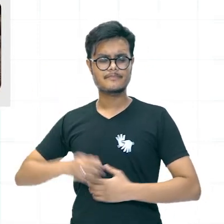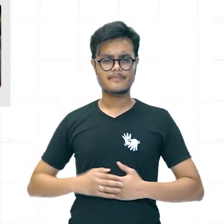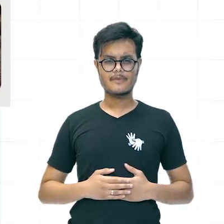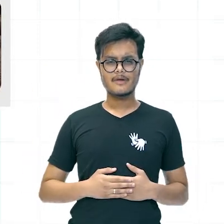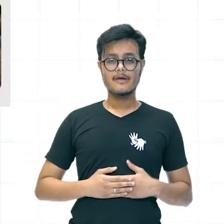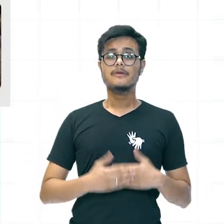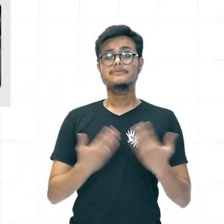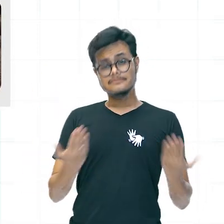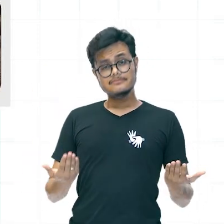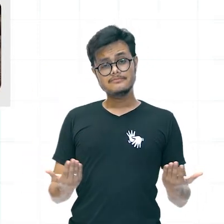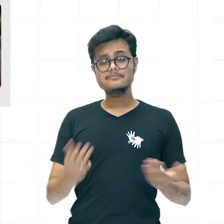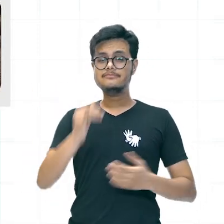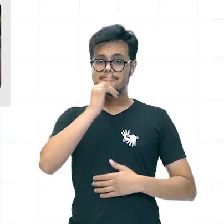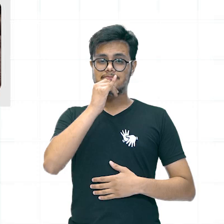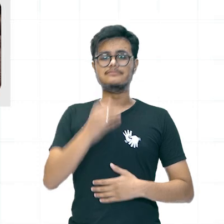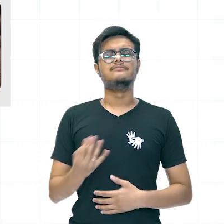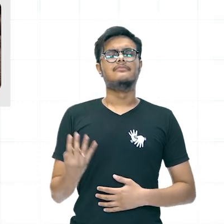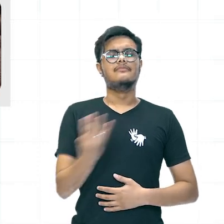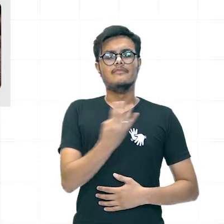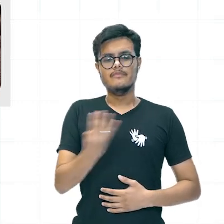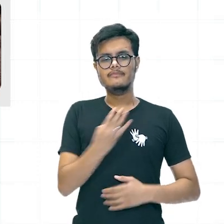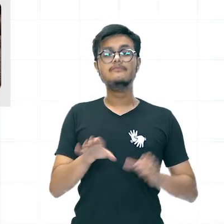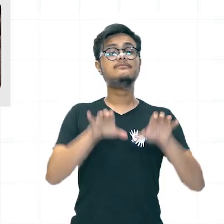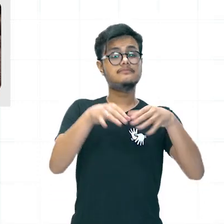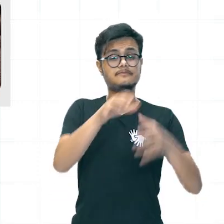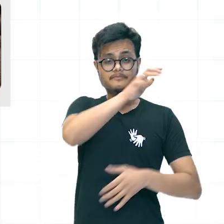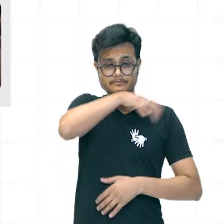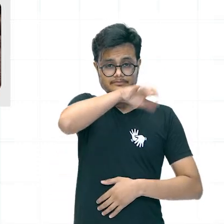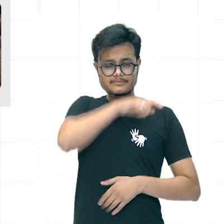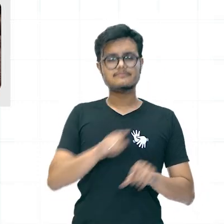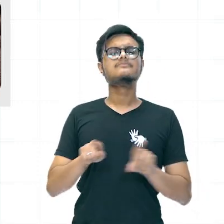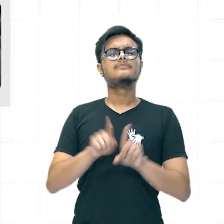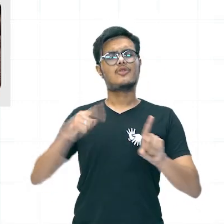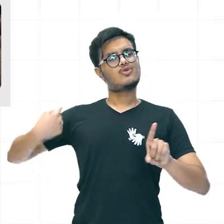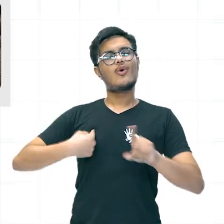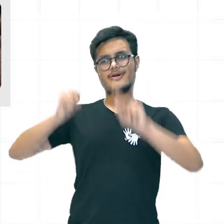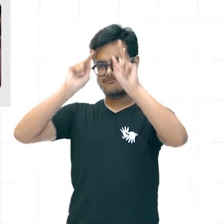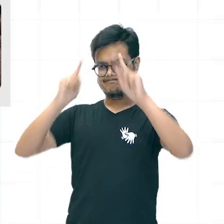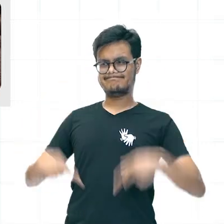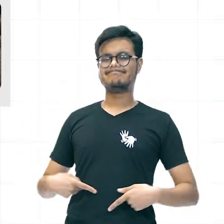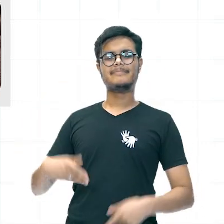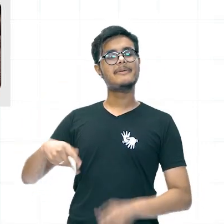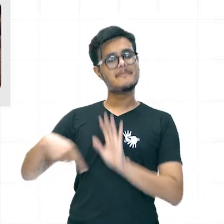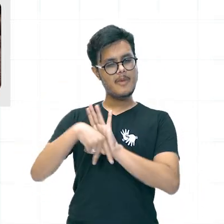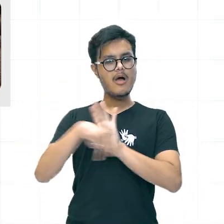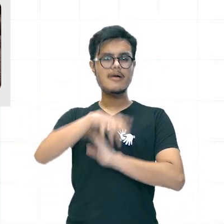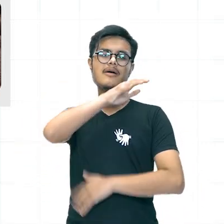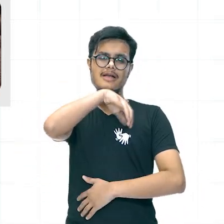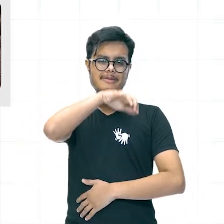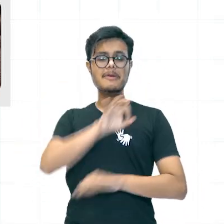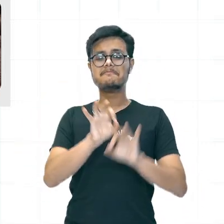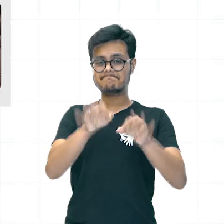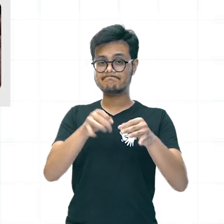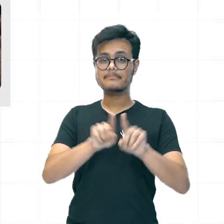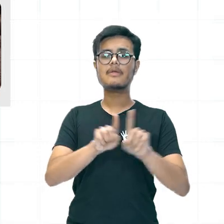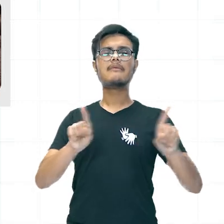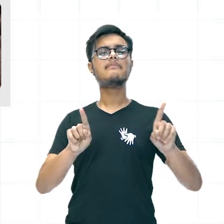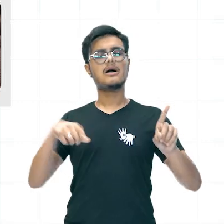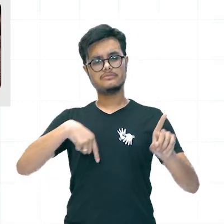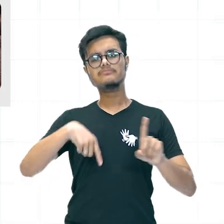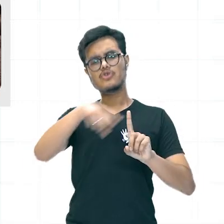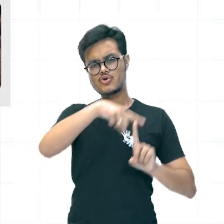veja aí que nós temos 4 animais, né? O ser humano ainda é classificado aí como animal também, mas a gente tem